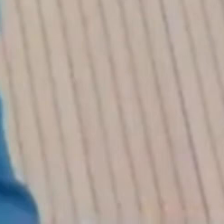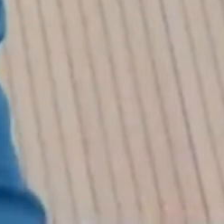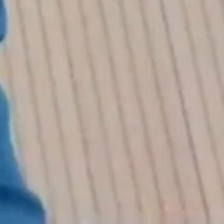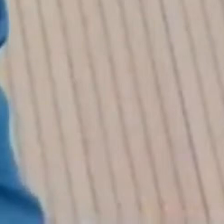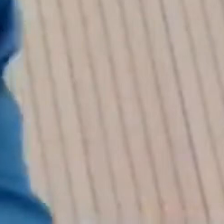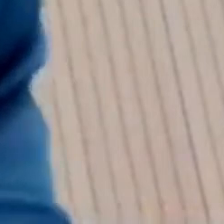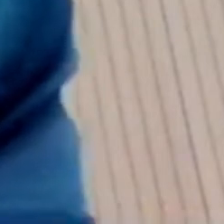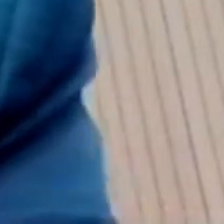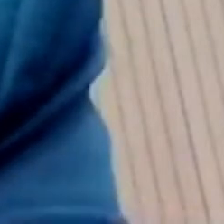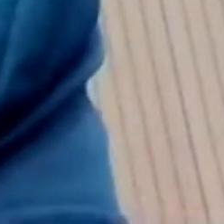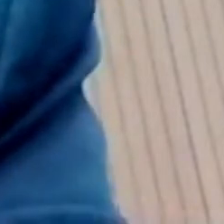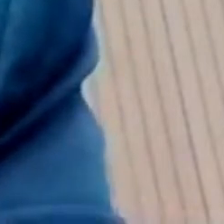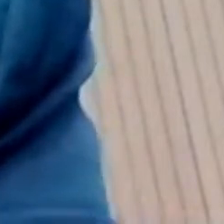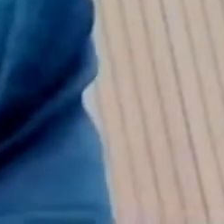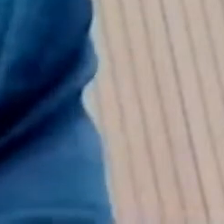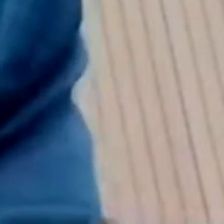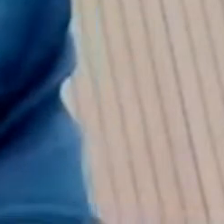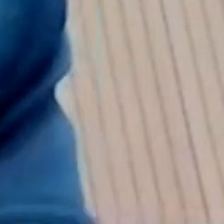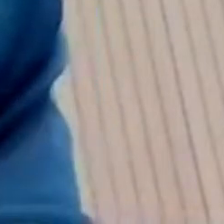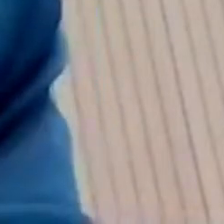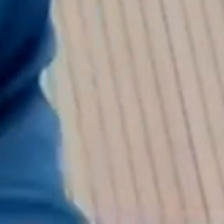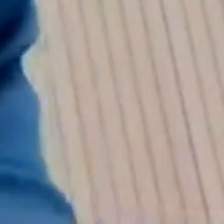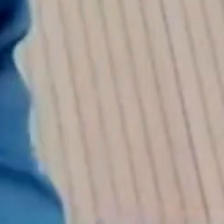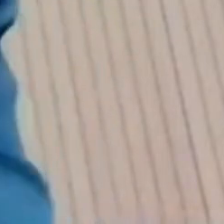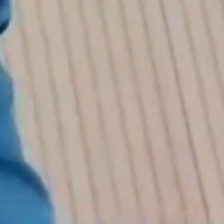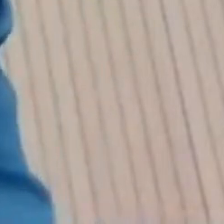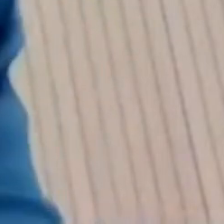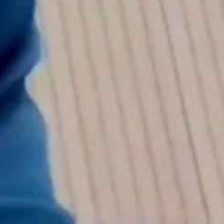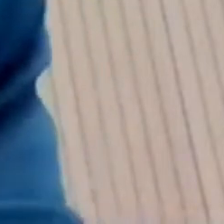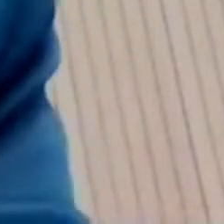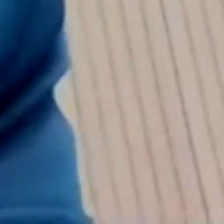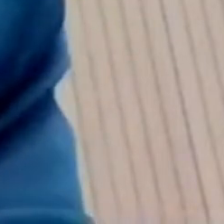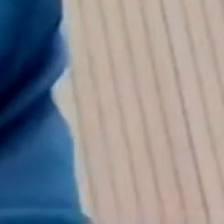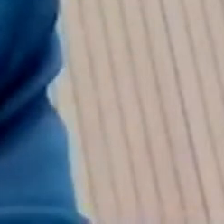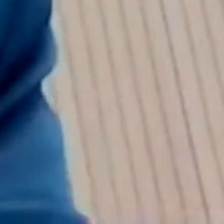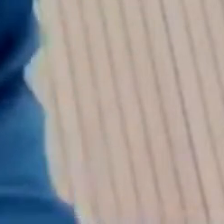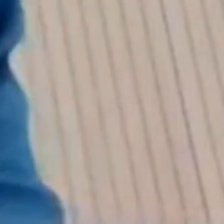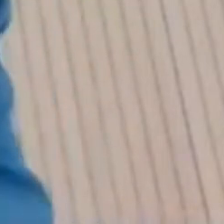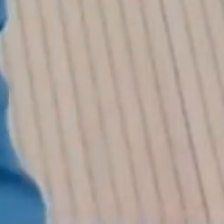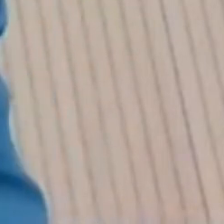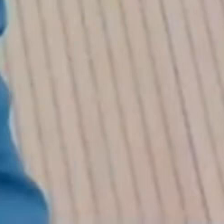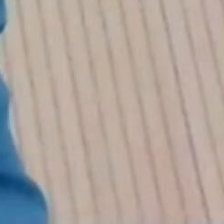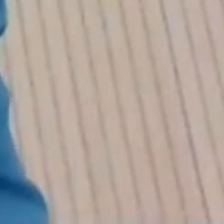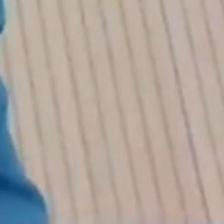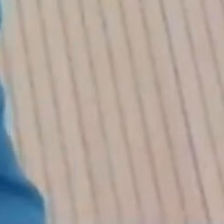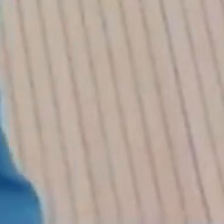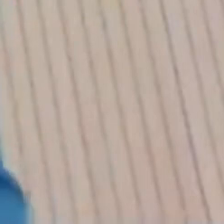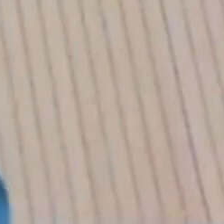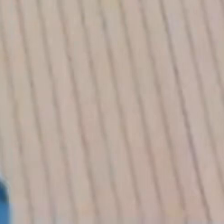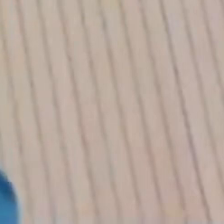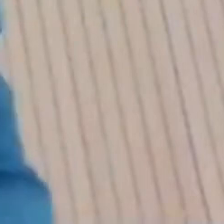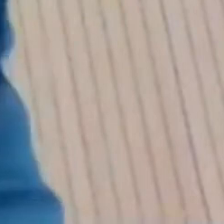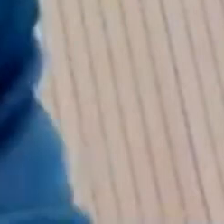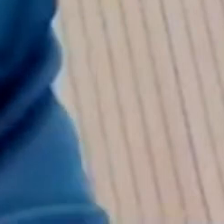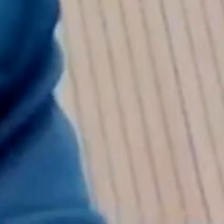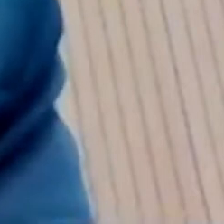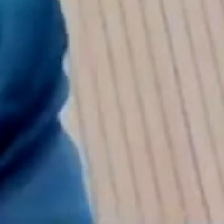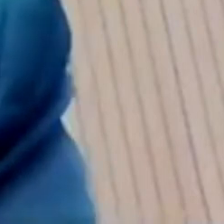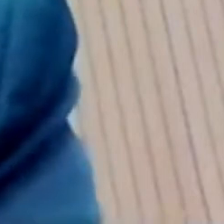pronto, a gente ainda não tem cobertura nas praças. Então, nós esperamos completar esse anel para poder dar cobertura ao outro